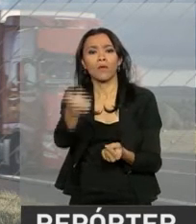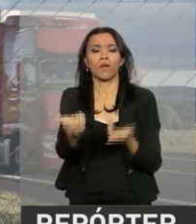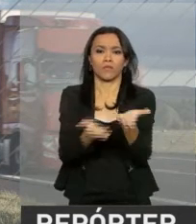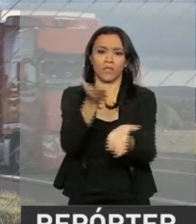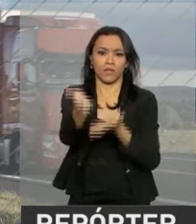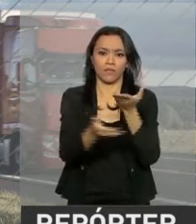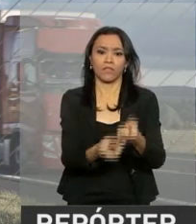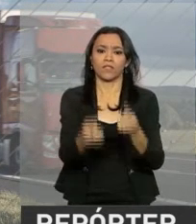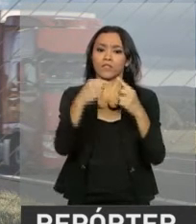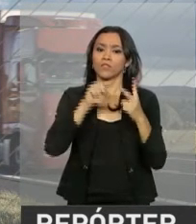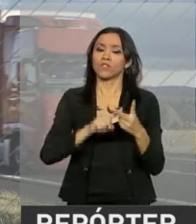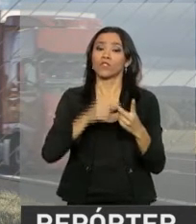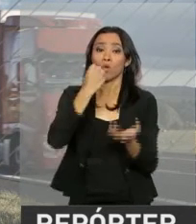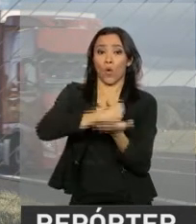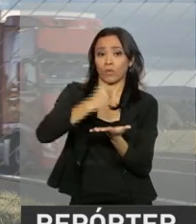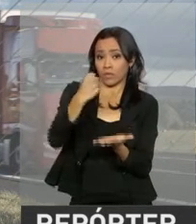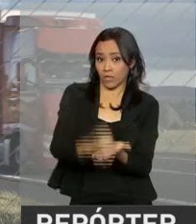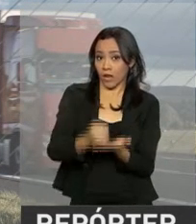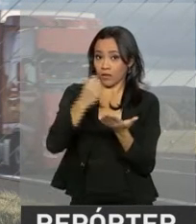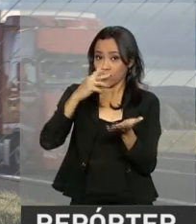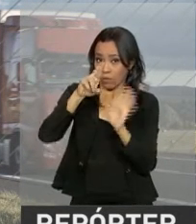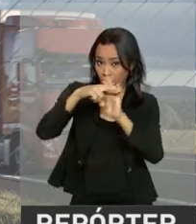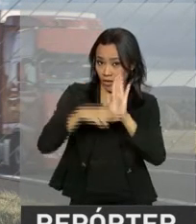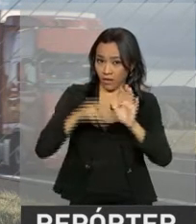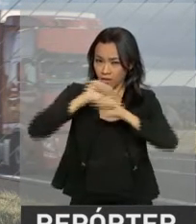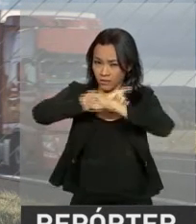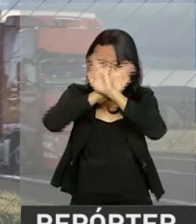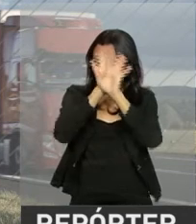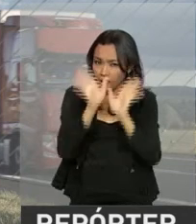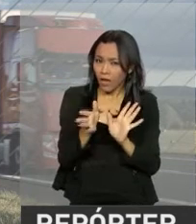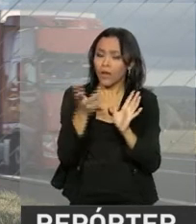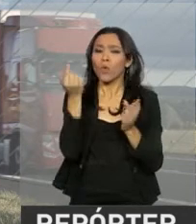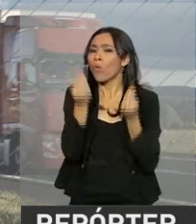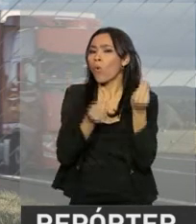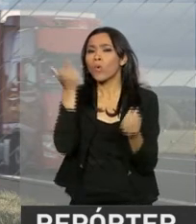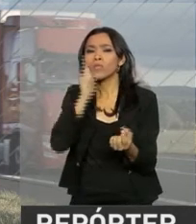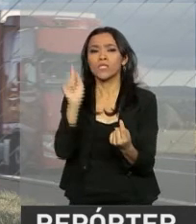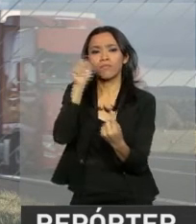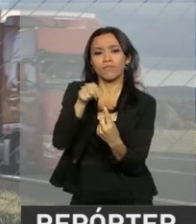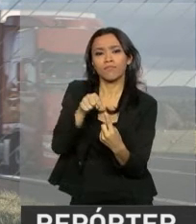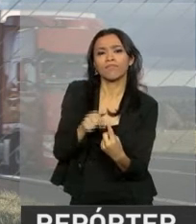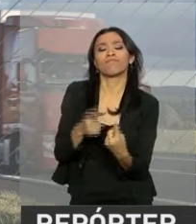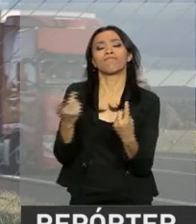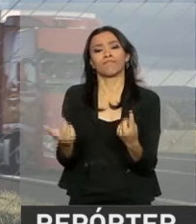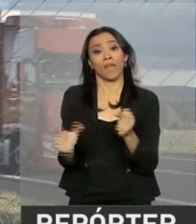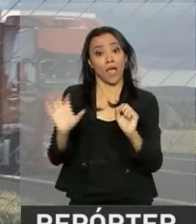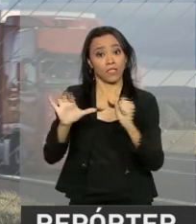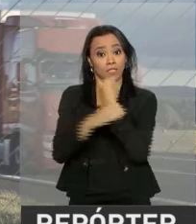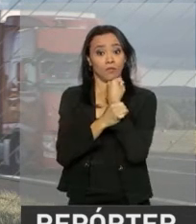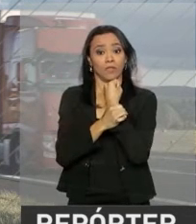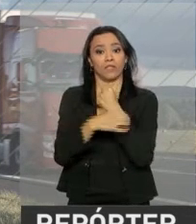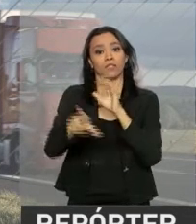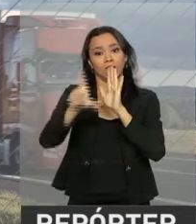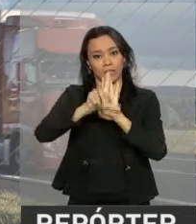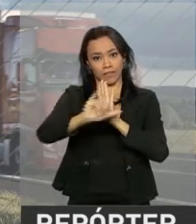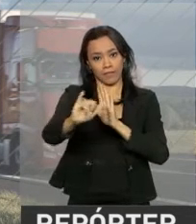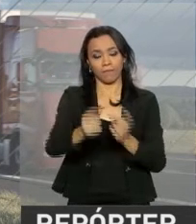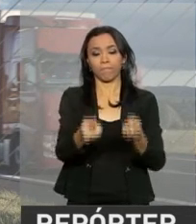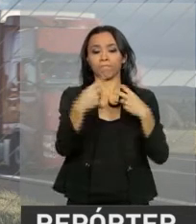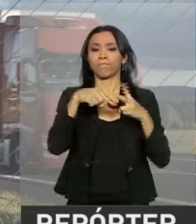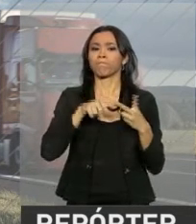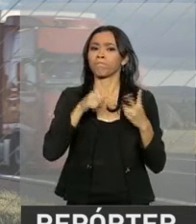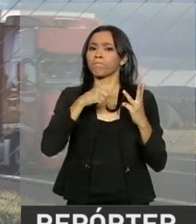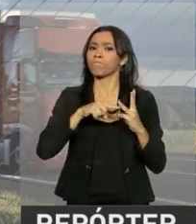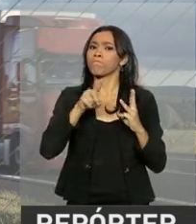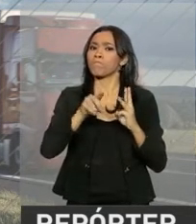serviço, contratos com indicadores claros, como as metas que devem ser alcançadas, ampliando a segurança jurídica. Os editais terão